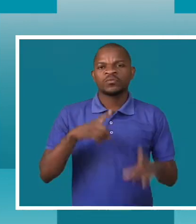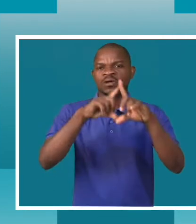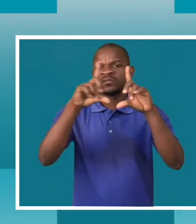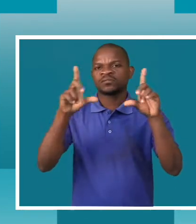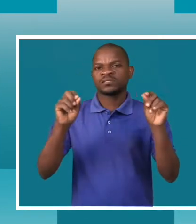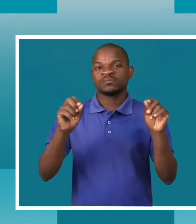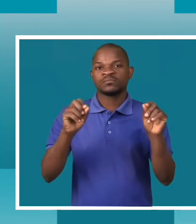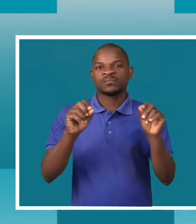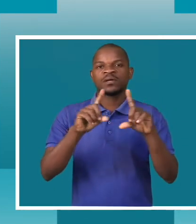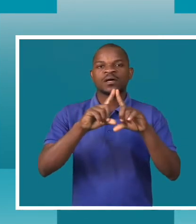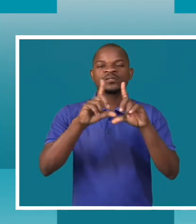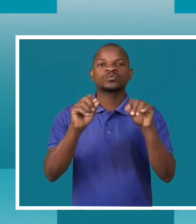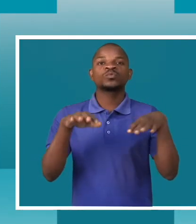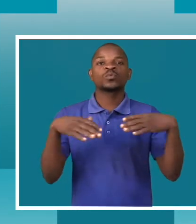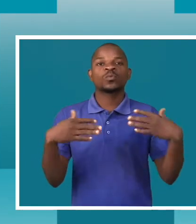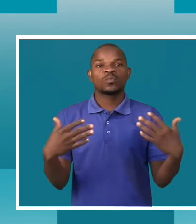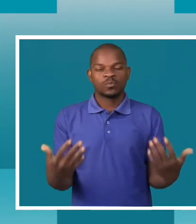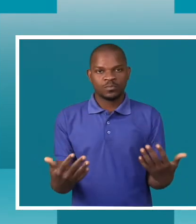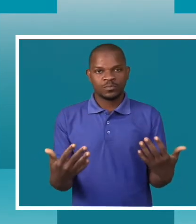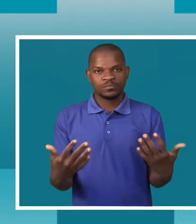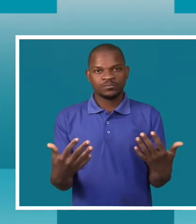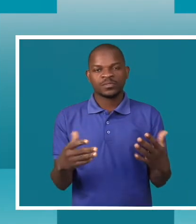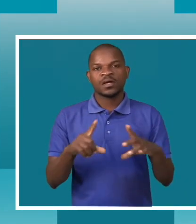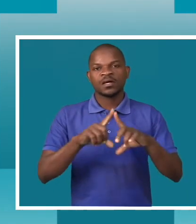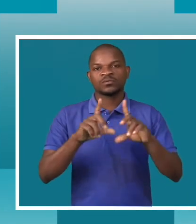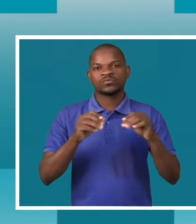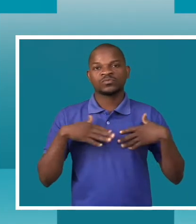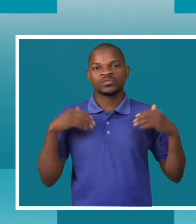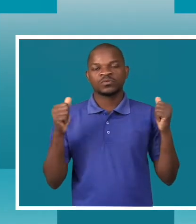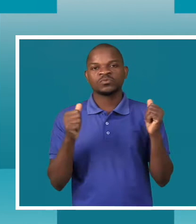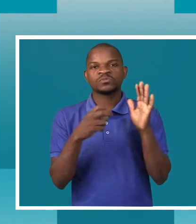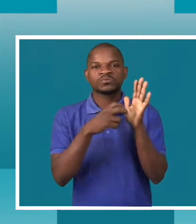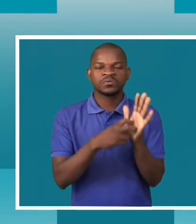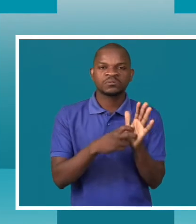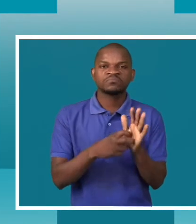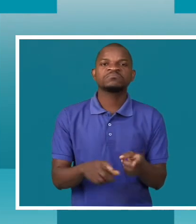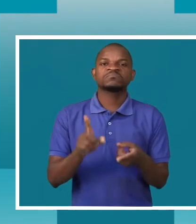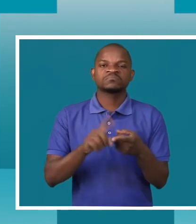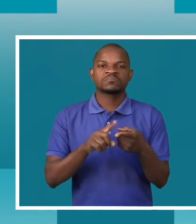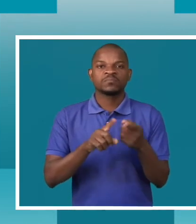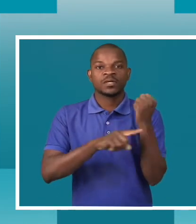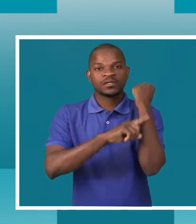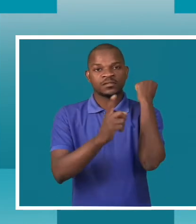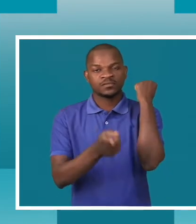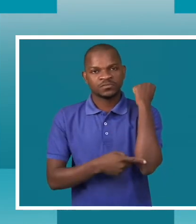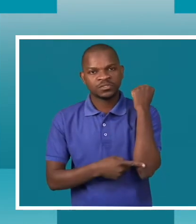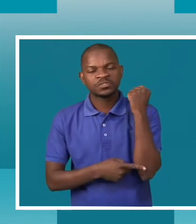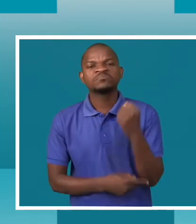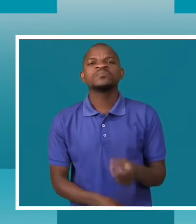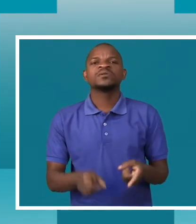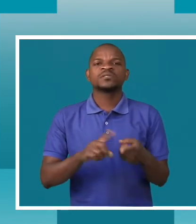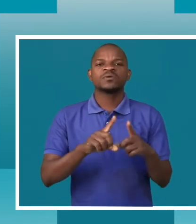Temas que têm a ver com saúde sexual e reprodutiva, como, por exemplo, a própria saúde sexual, a gravidez,